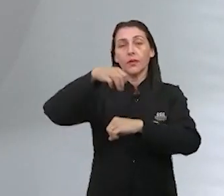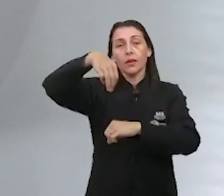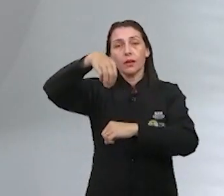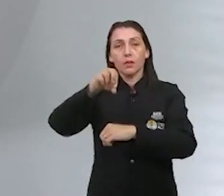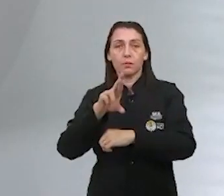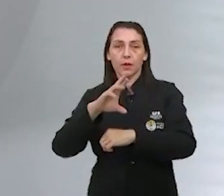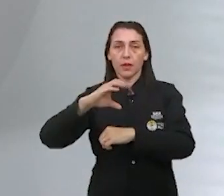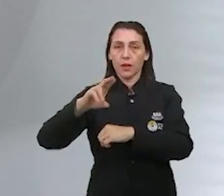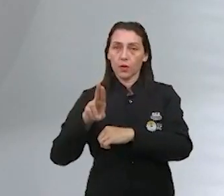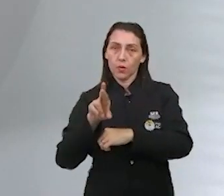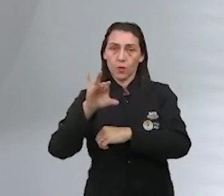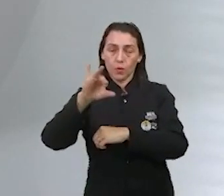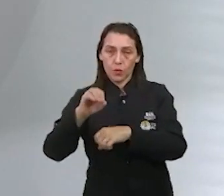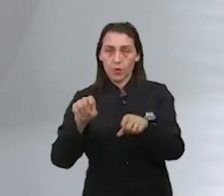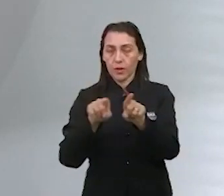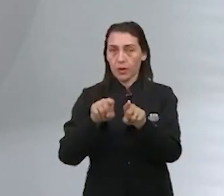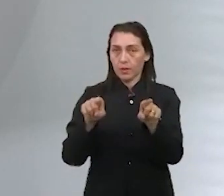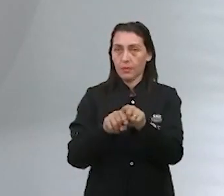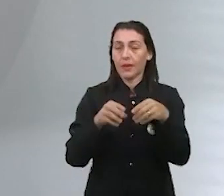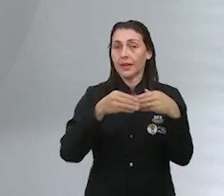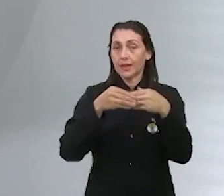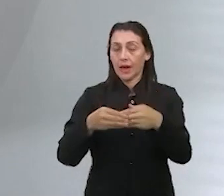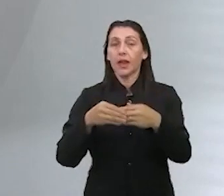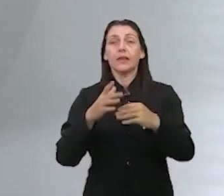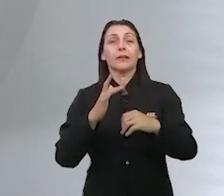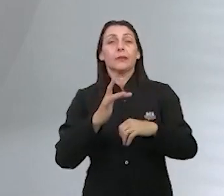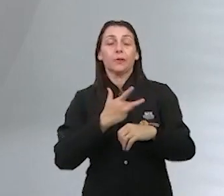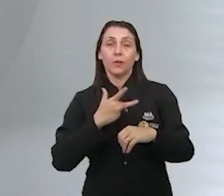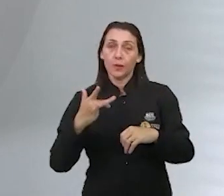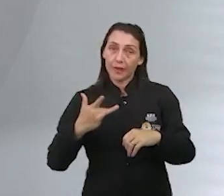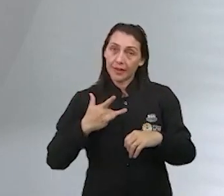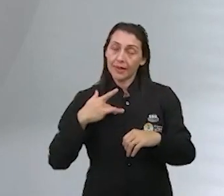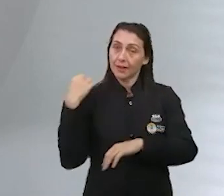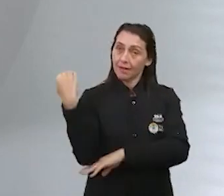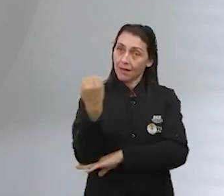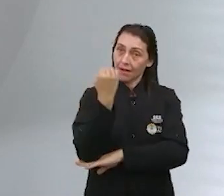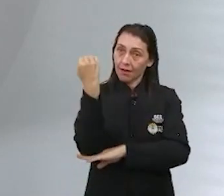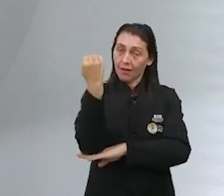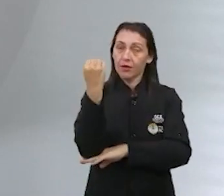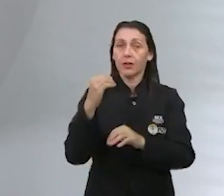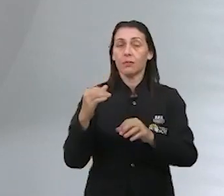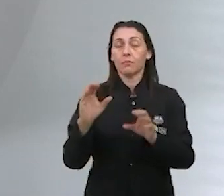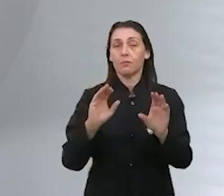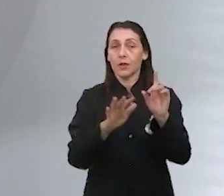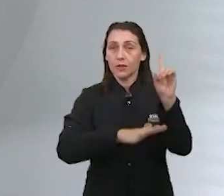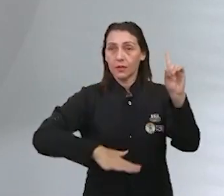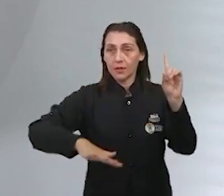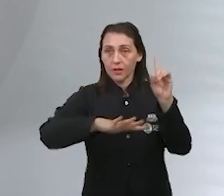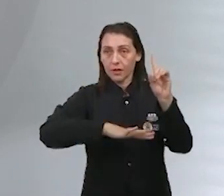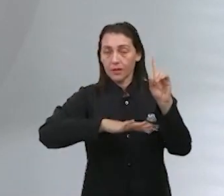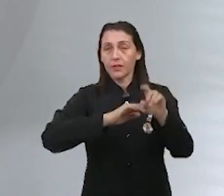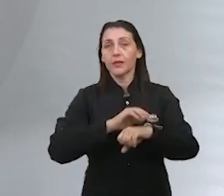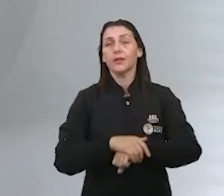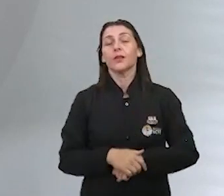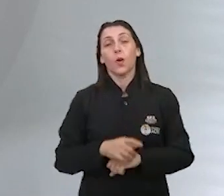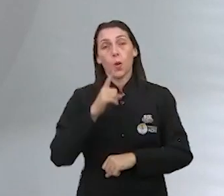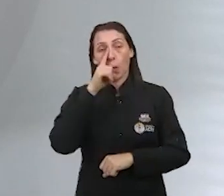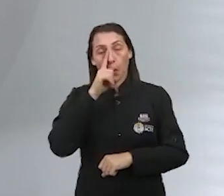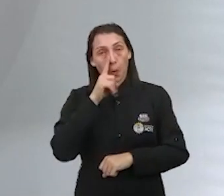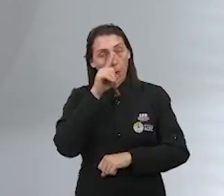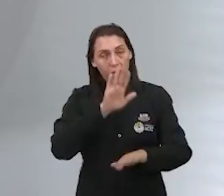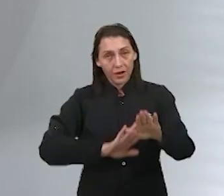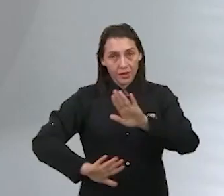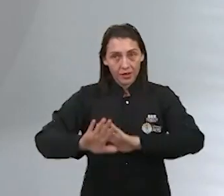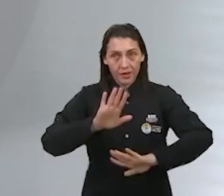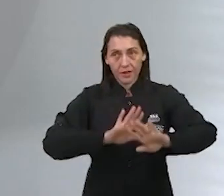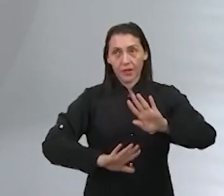de minérios, por exemplo, isso traz doenças gravíssimas para a sociedade do entorno, tá? Então, cuidado com isso e